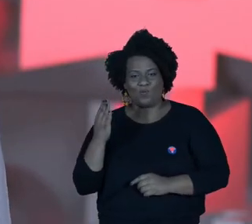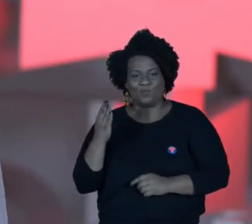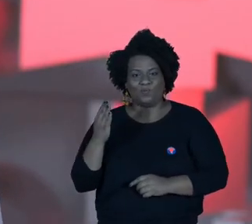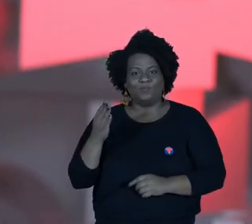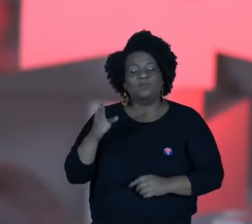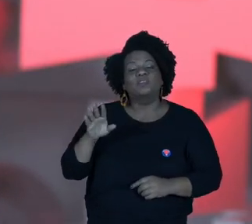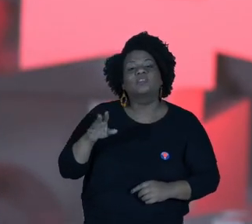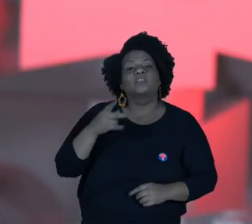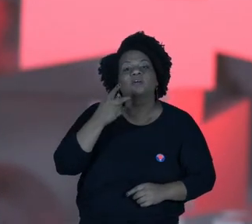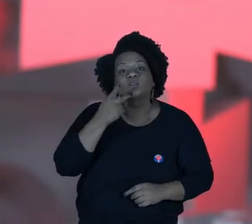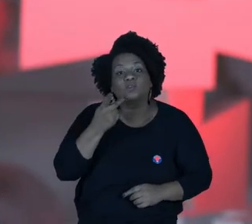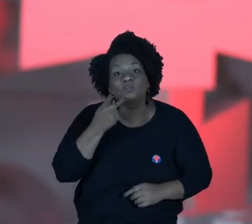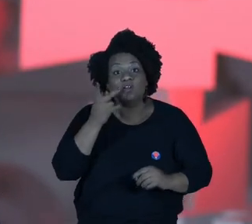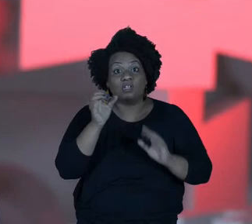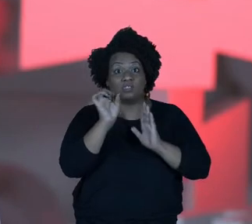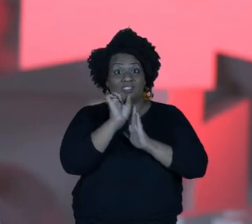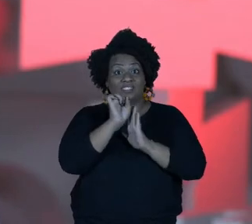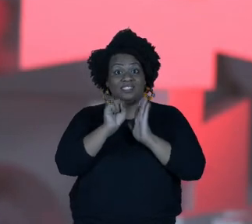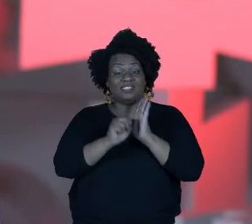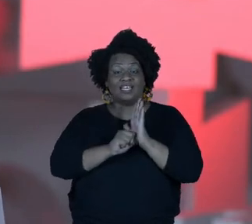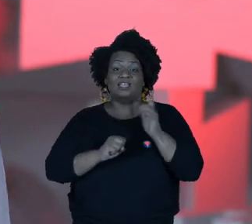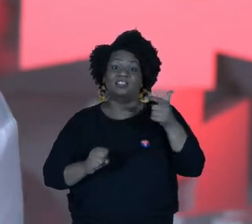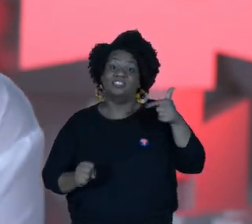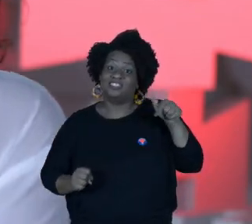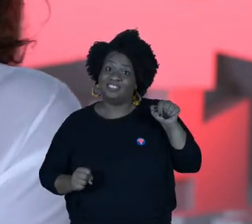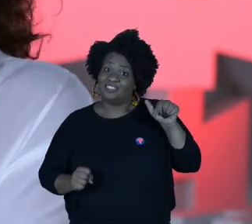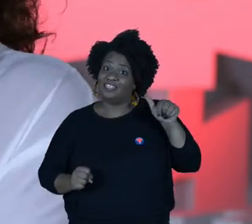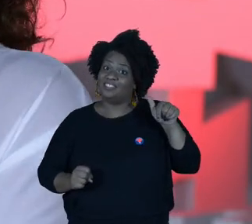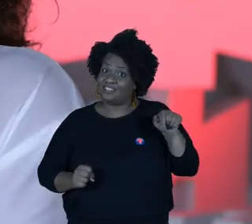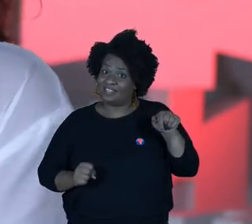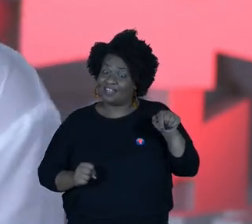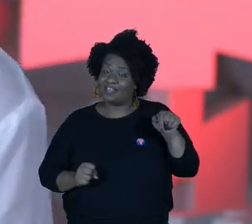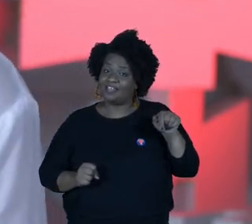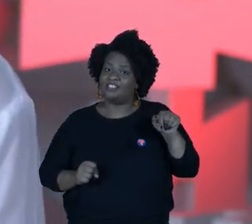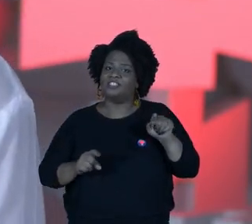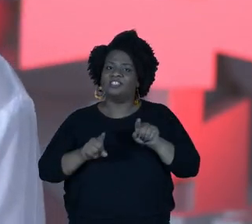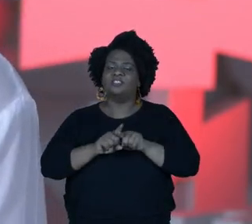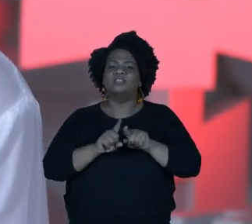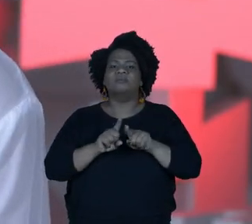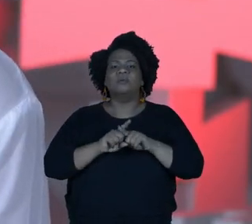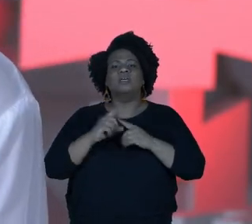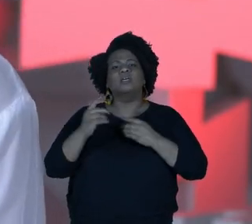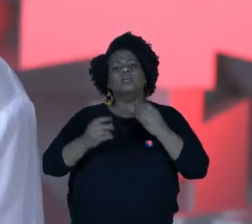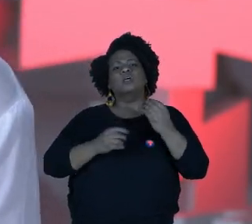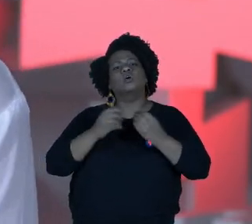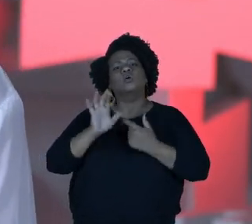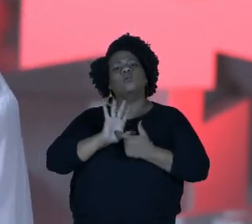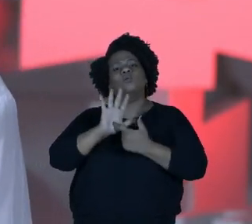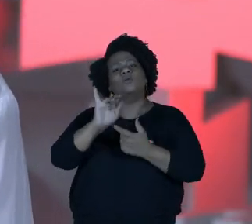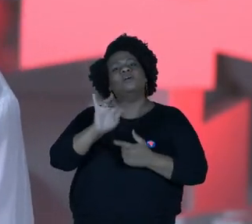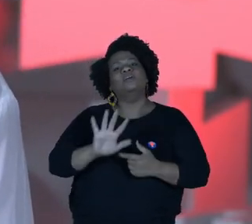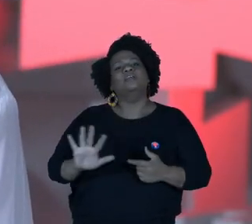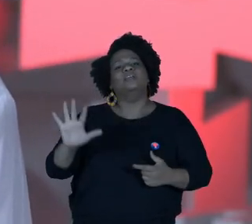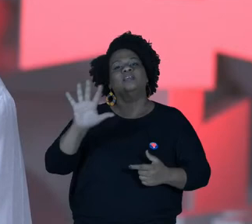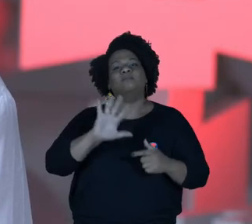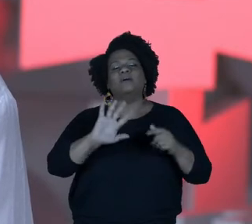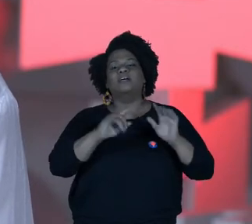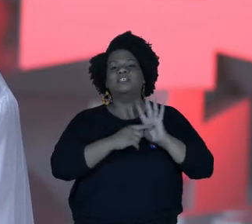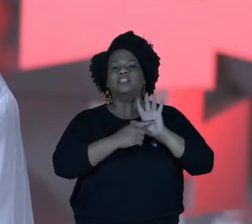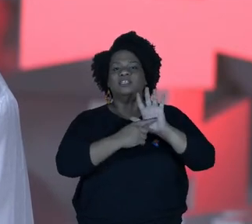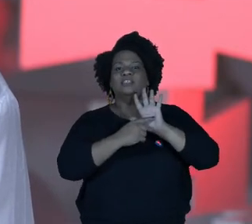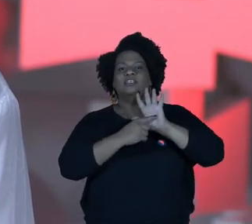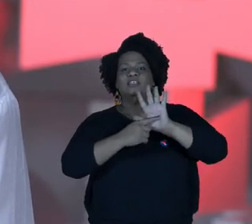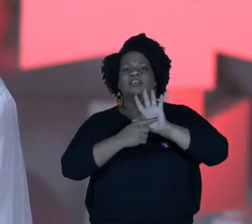barroco europeu do século XVII e como essas figuras se apresentam, né? Como essas